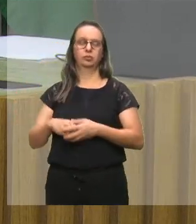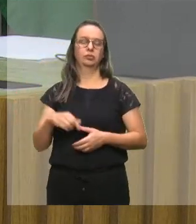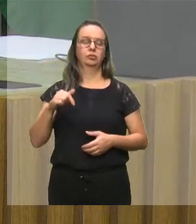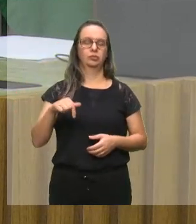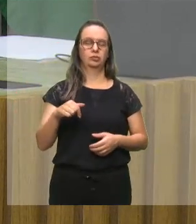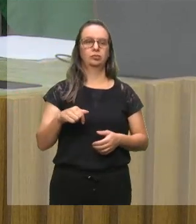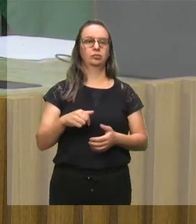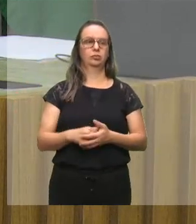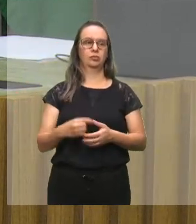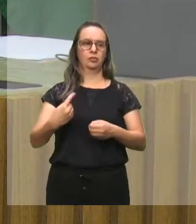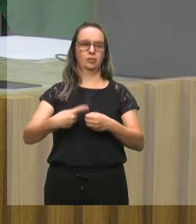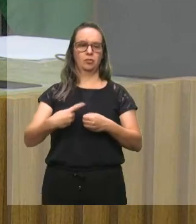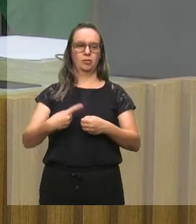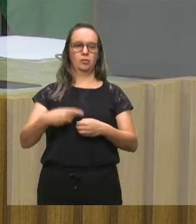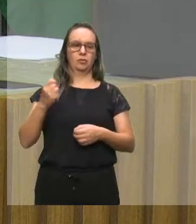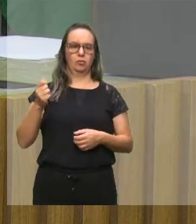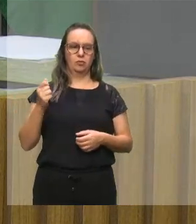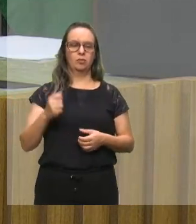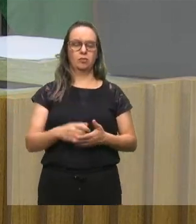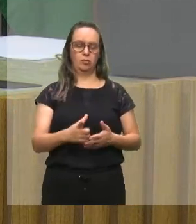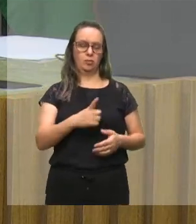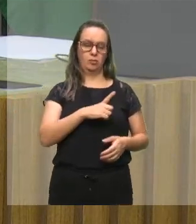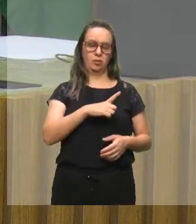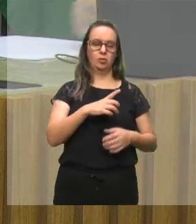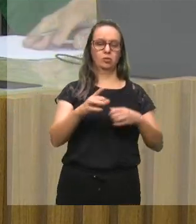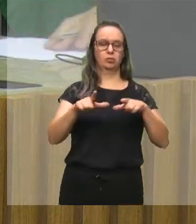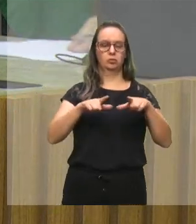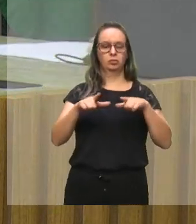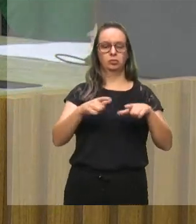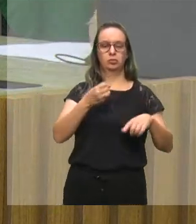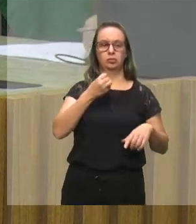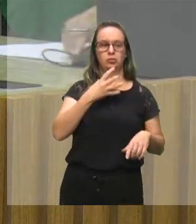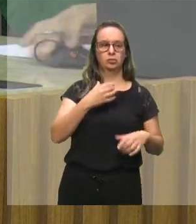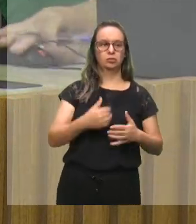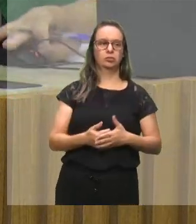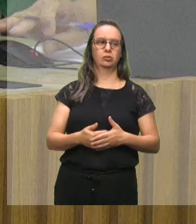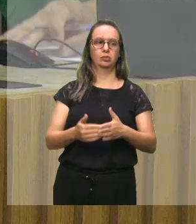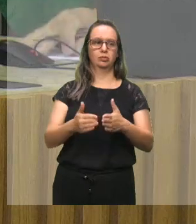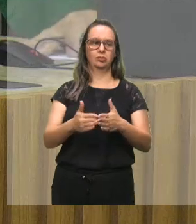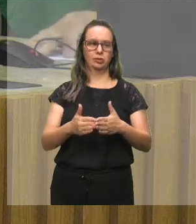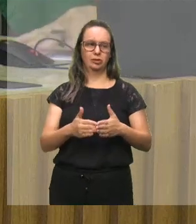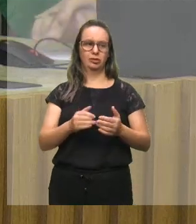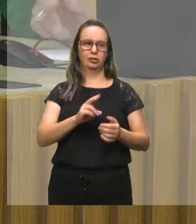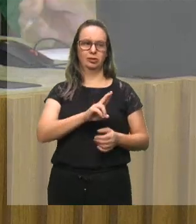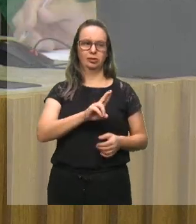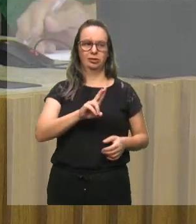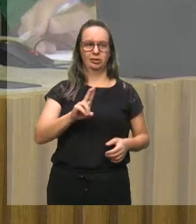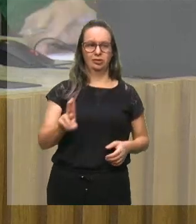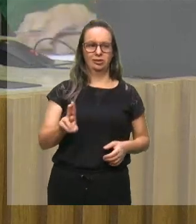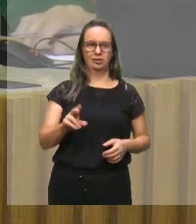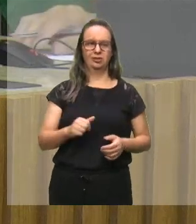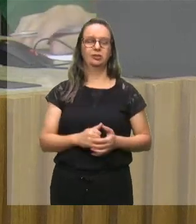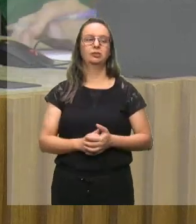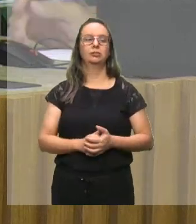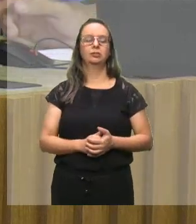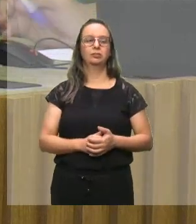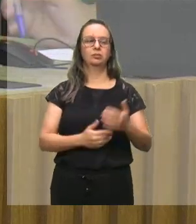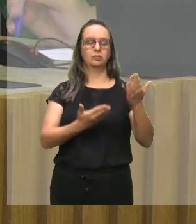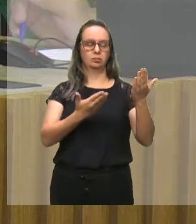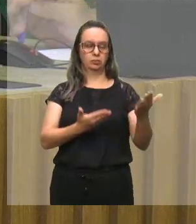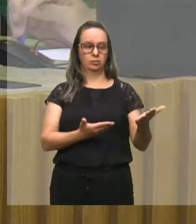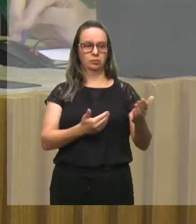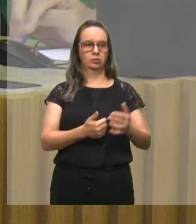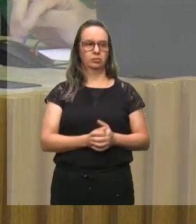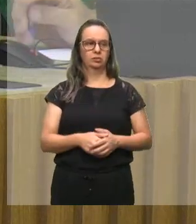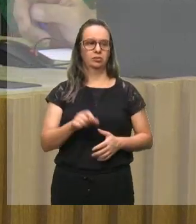feito com o xadrez aqui, né? Então, eu gostaria de pedir, em nome dela, que ela ficou com vergonha de falar dessa vez, mas pedir em nome